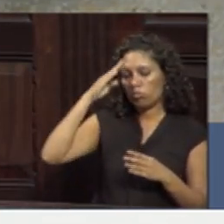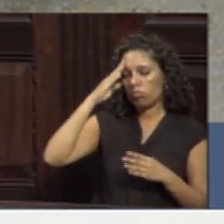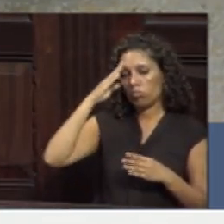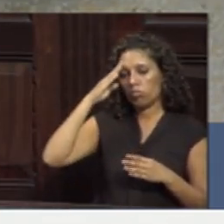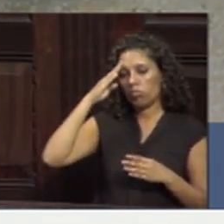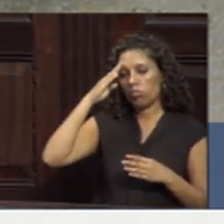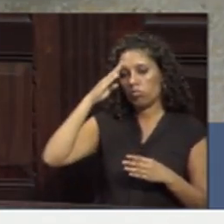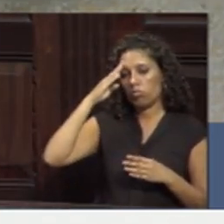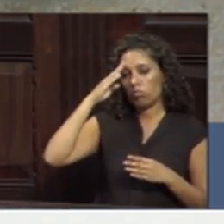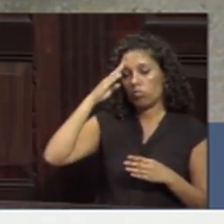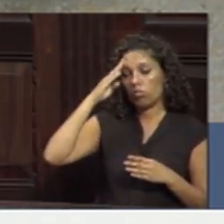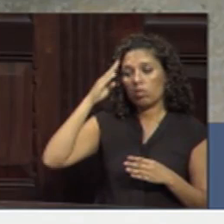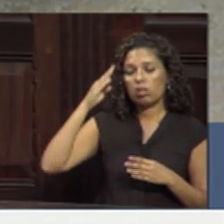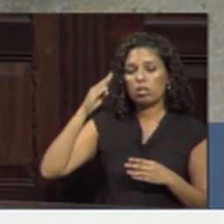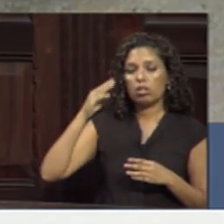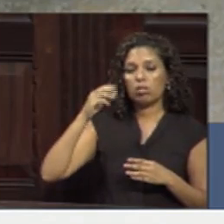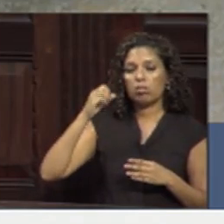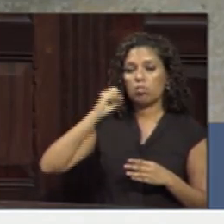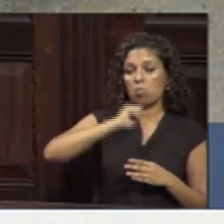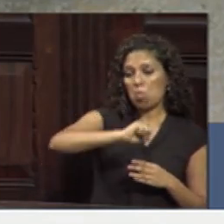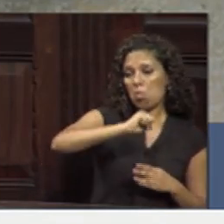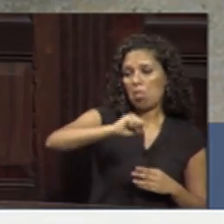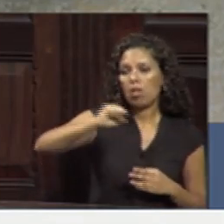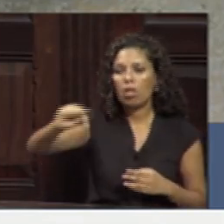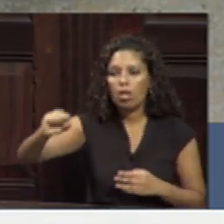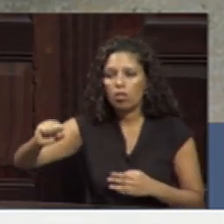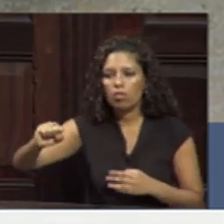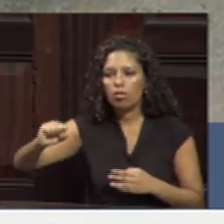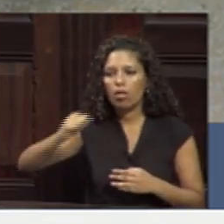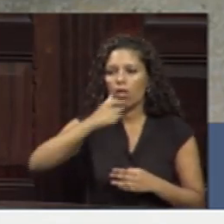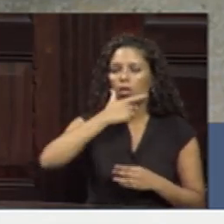que assassinavam deputados